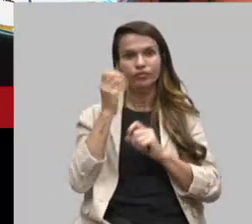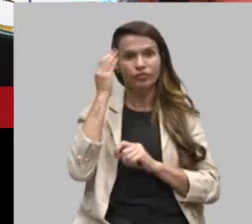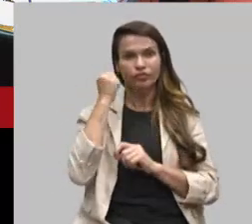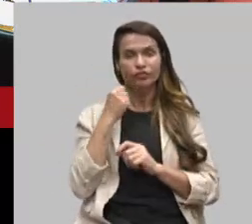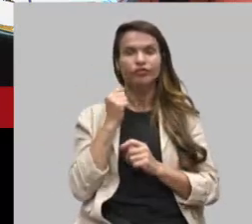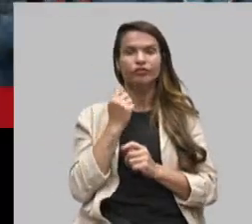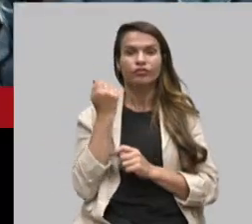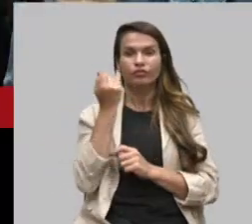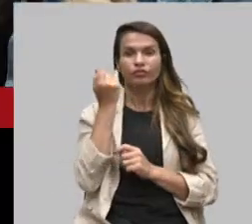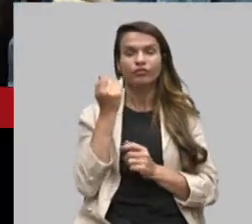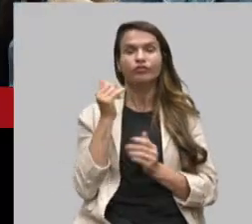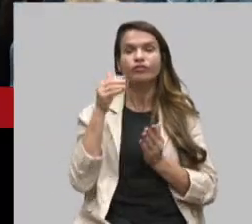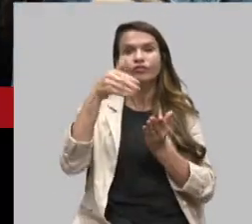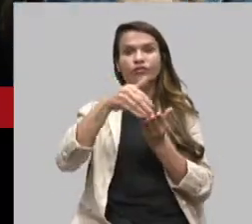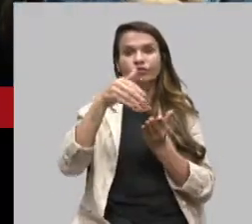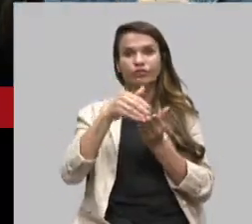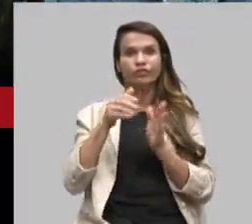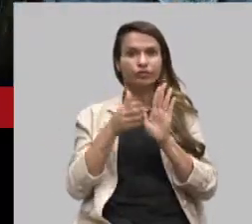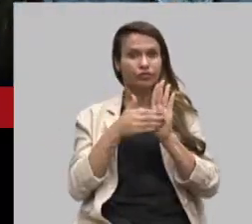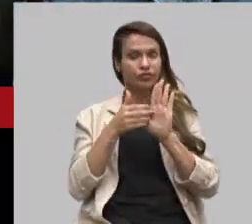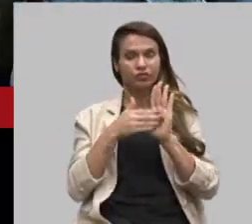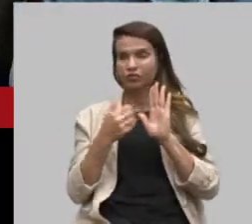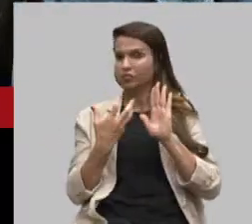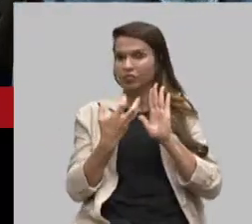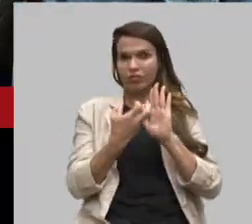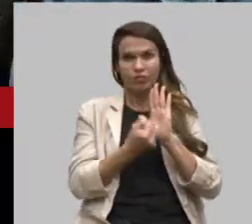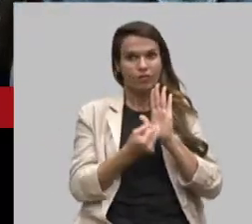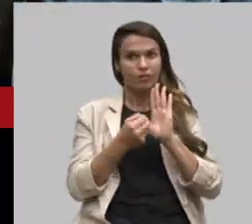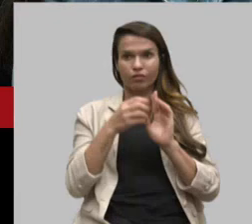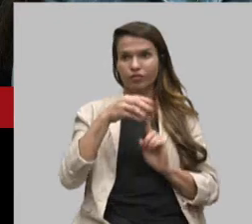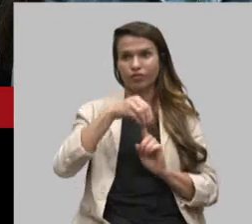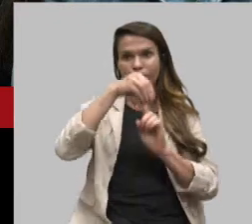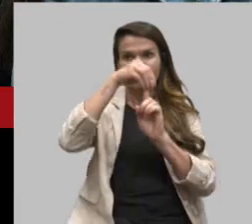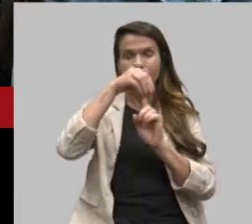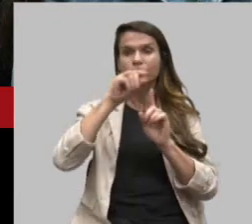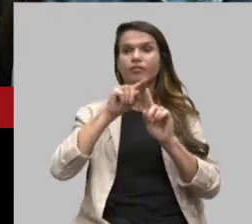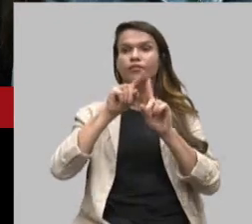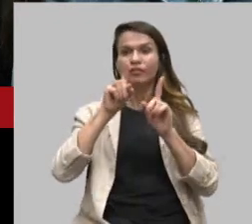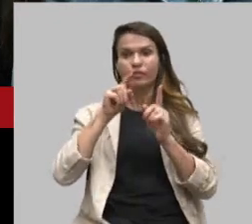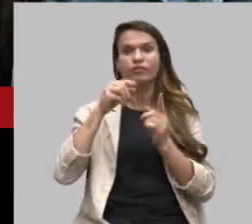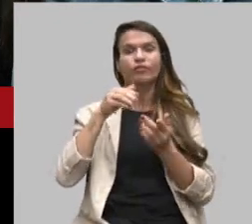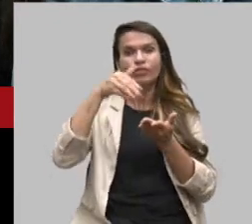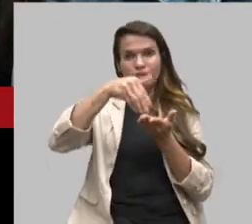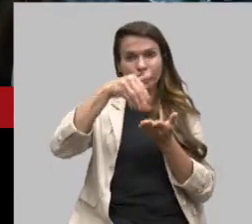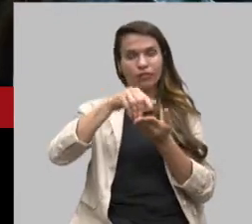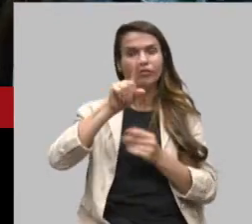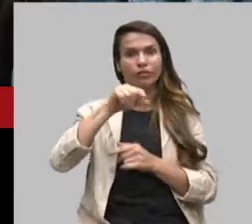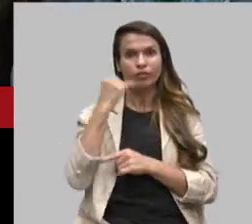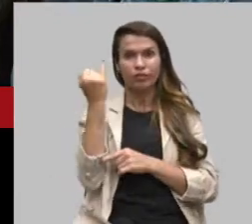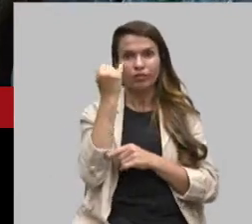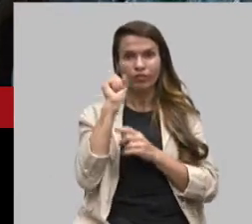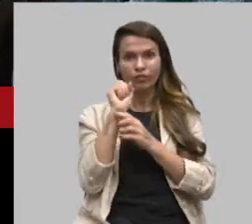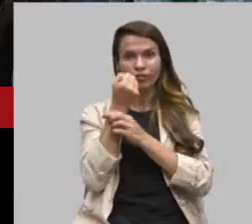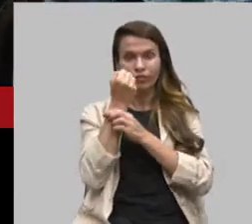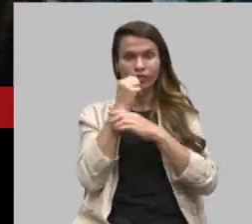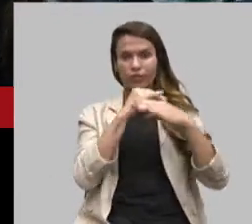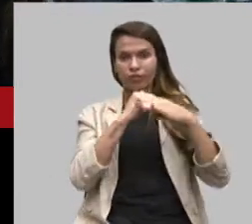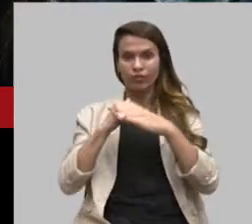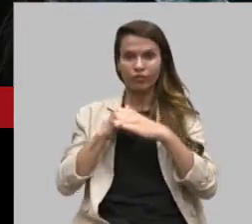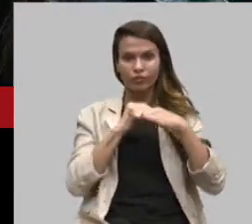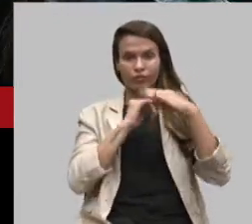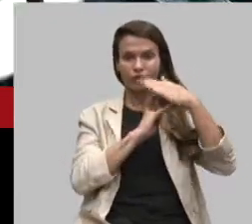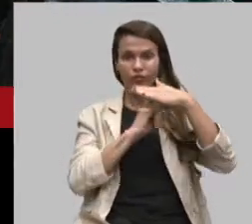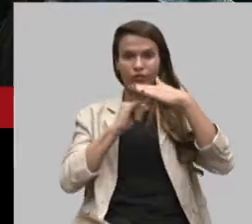proposta Eu não sou a favor dela da priorização dela mas eu acho que o final é bem importante a garantia da Equidade entre as instituições de